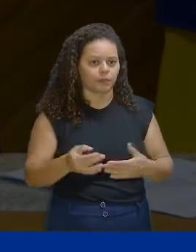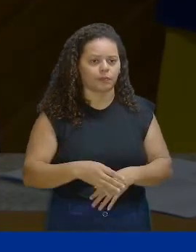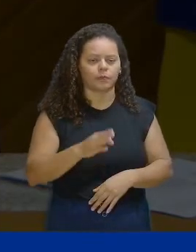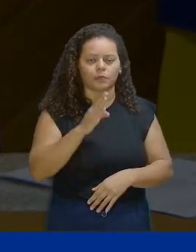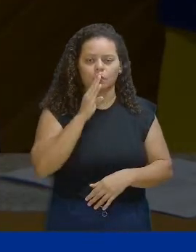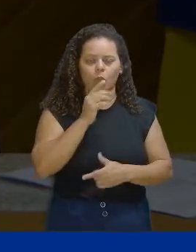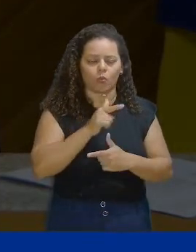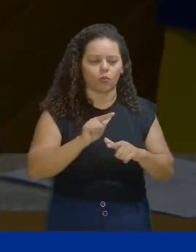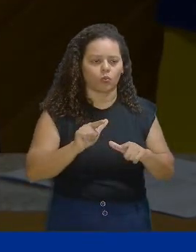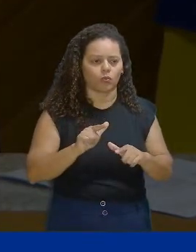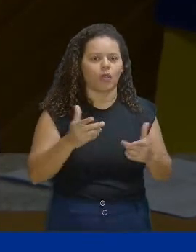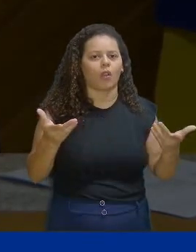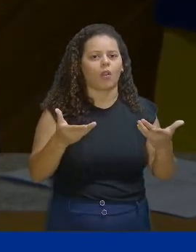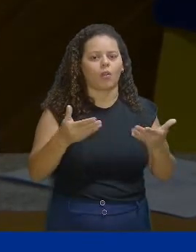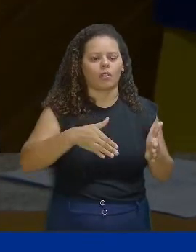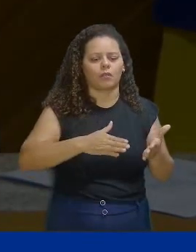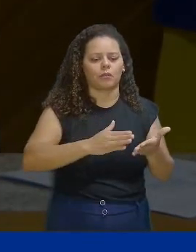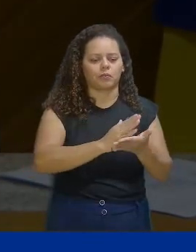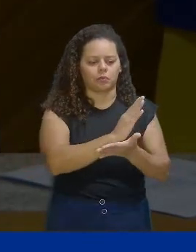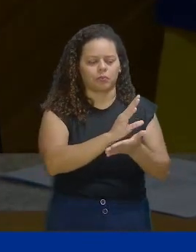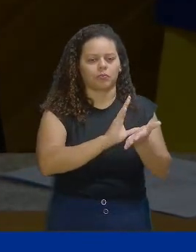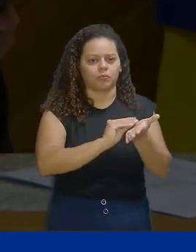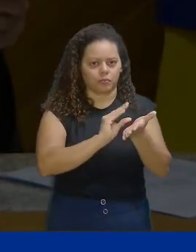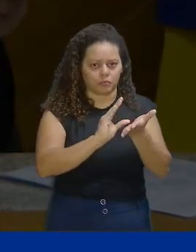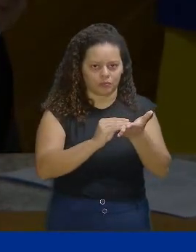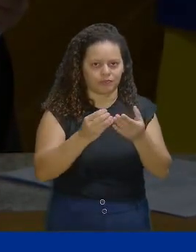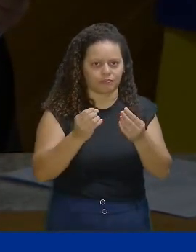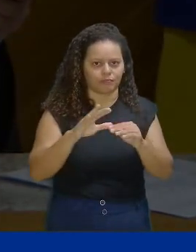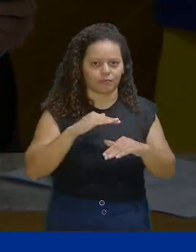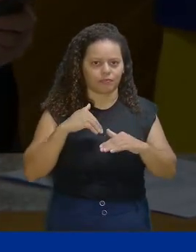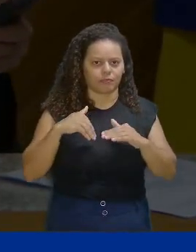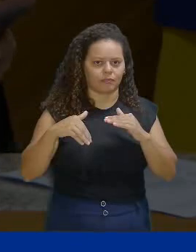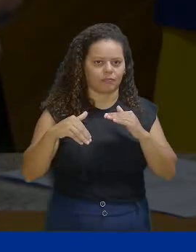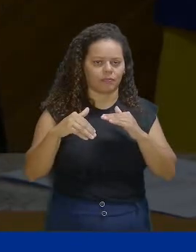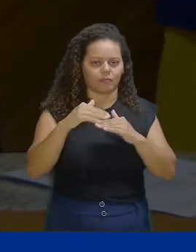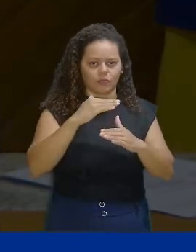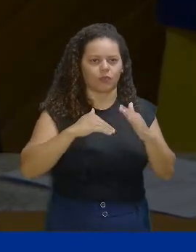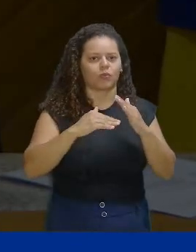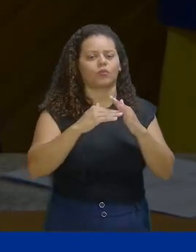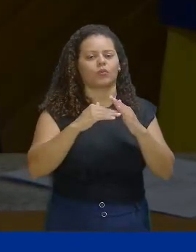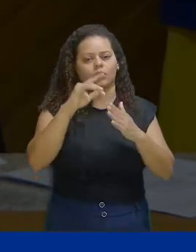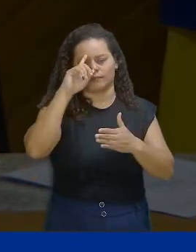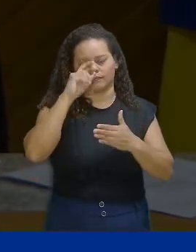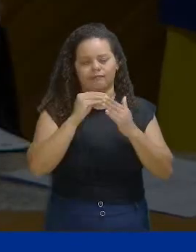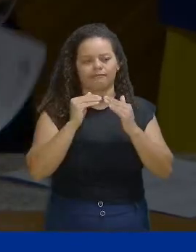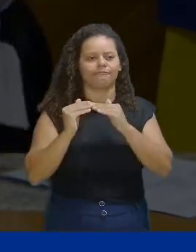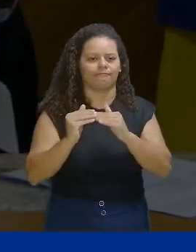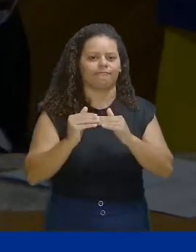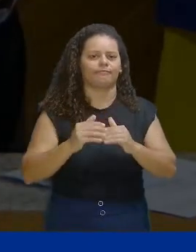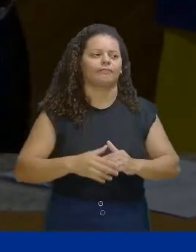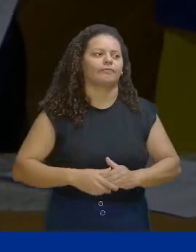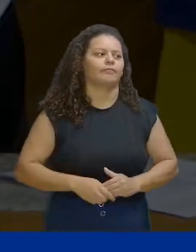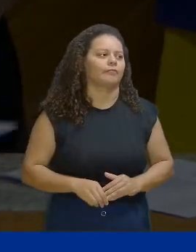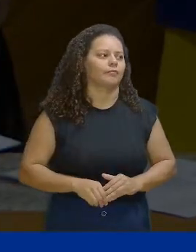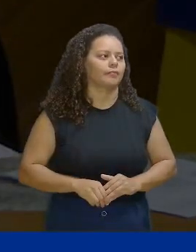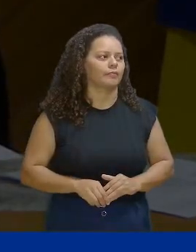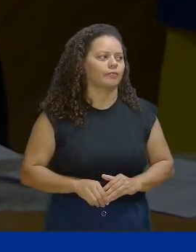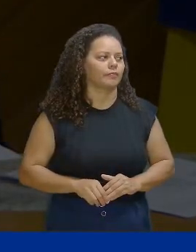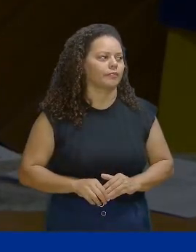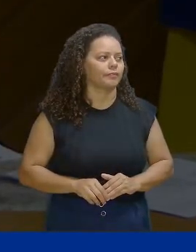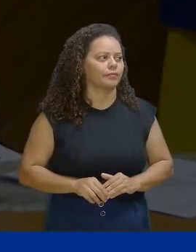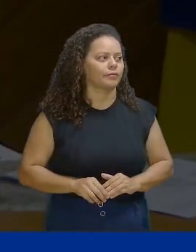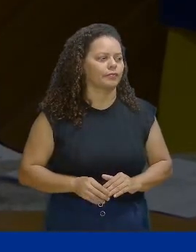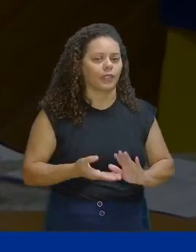Não havendo, está aprovada a unanimidade. Excelências, o primeiro da